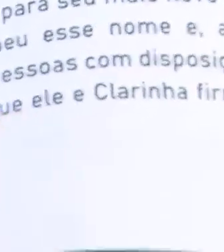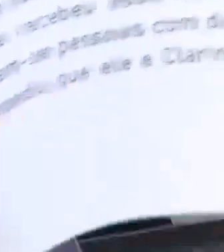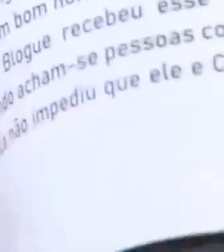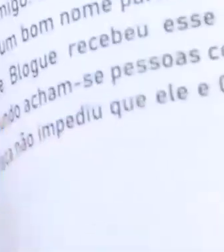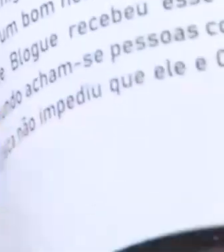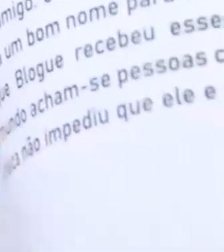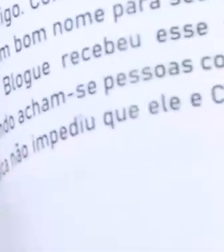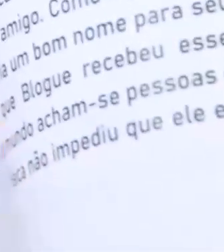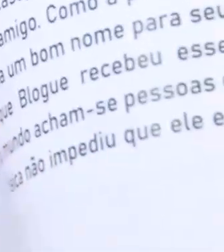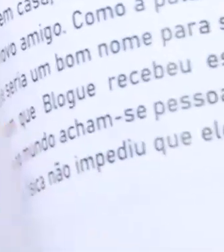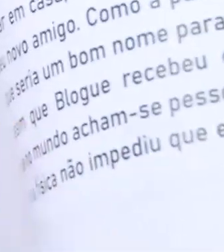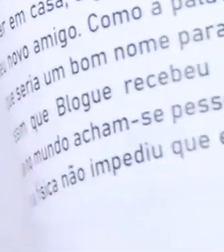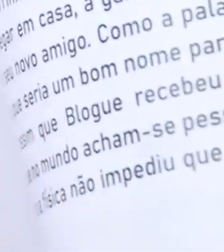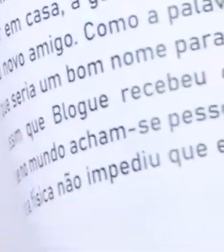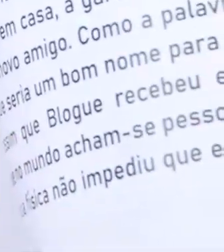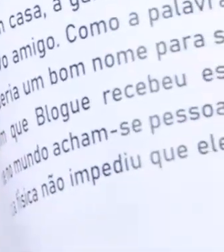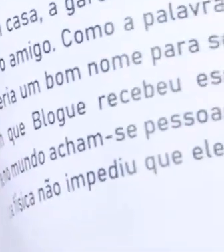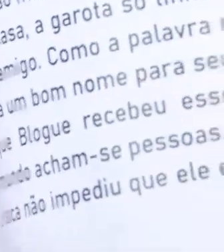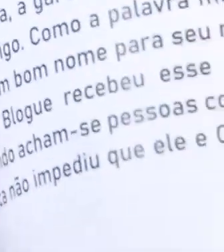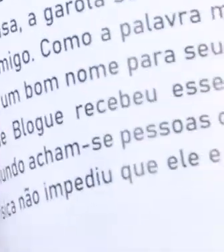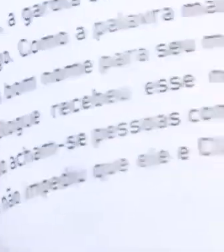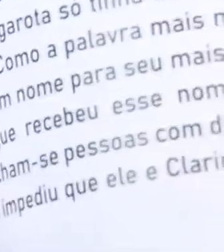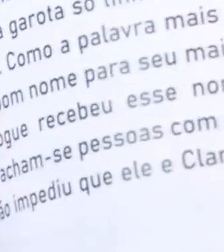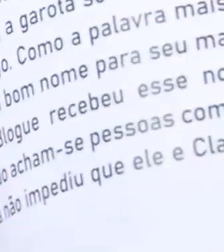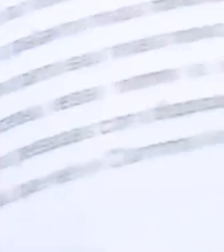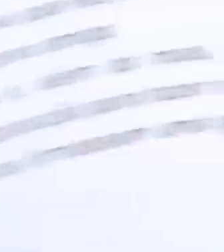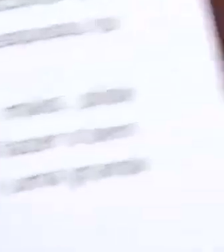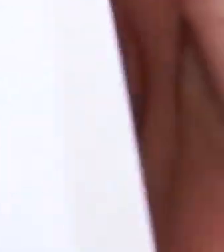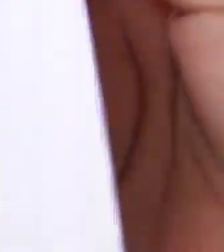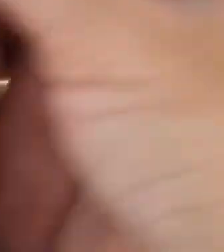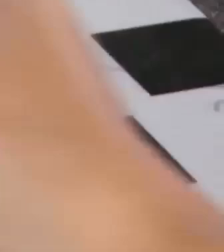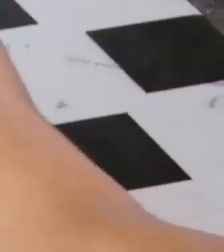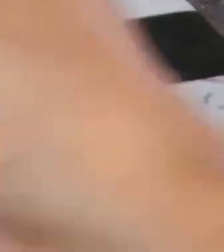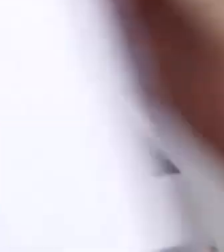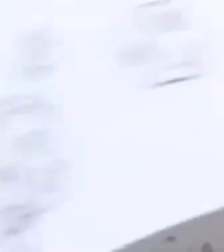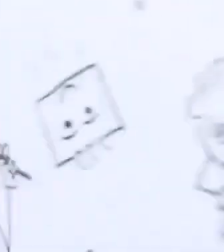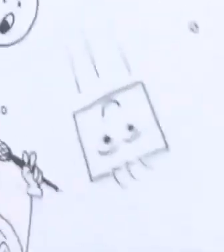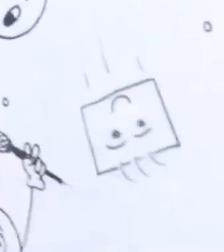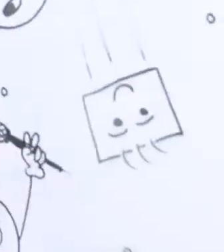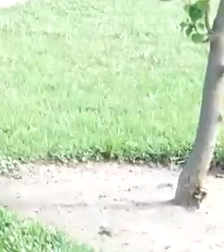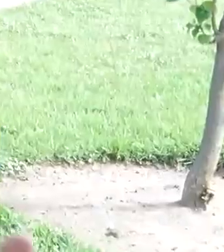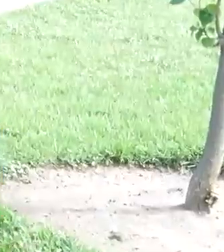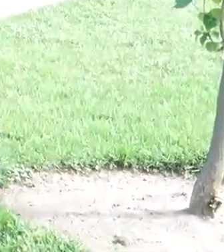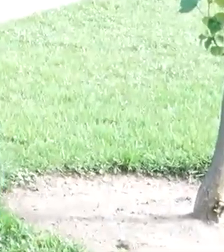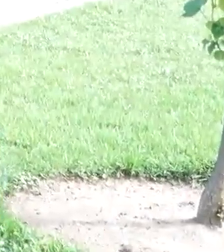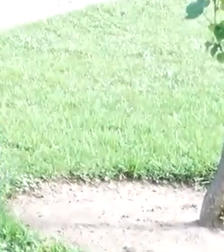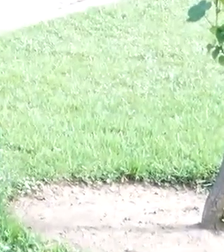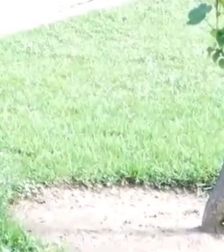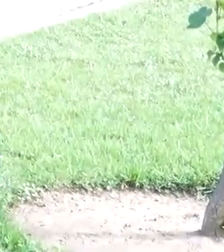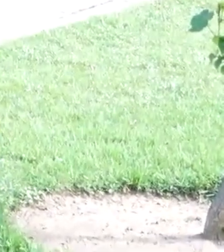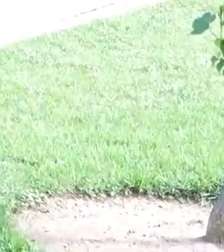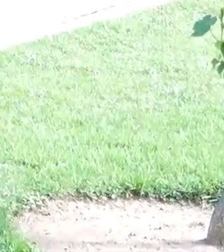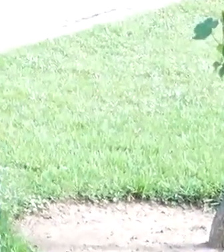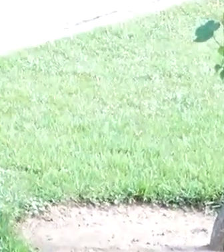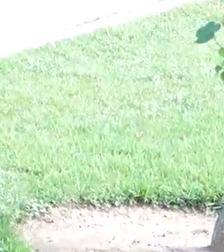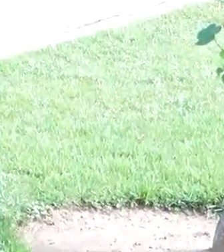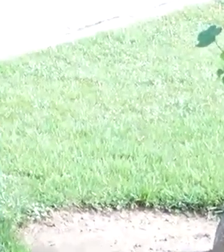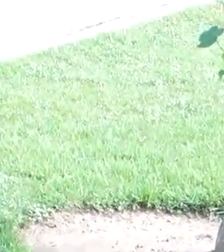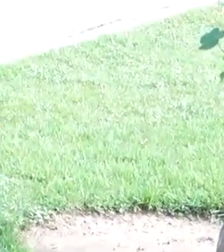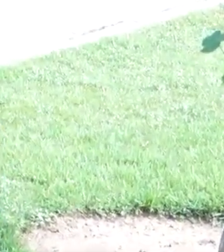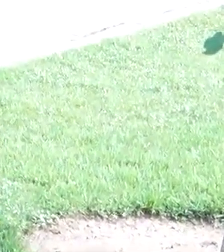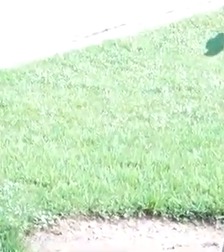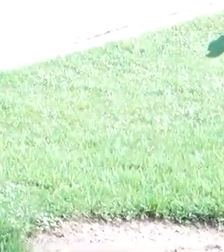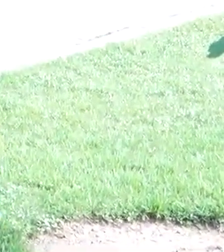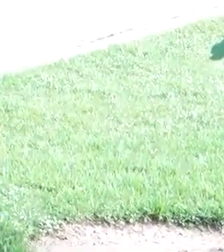realizada anualmente, dentro do mês de março, a Semana Estadual dos Contadores de História. Para a presidente da academia, a lei veio